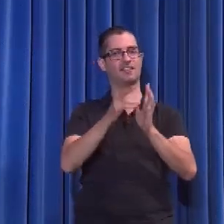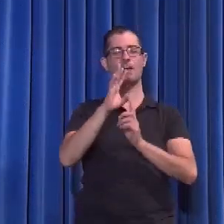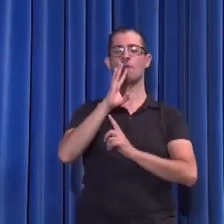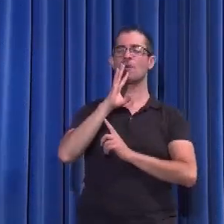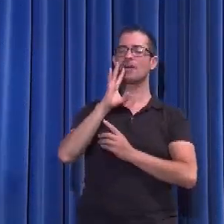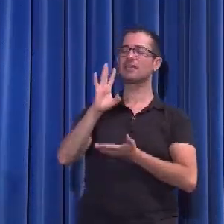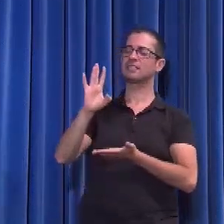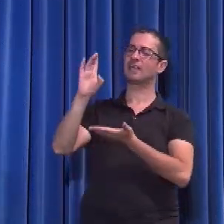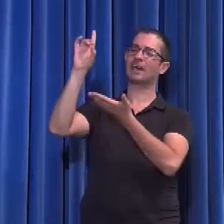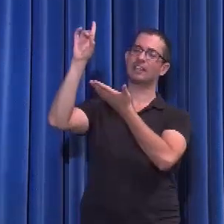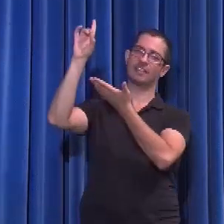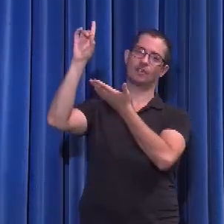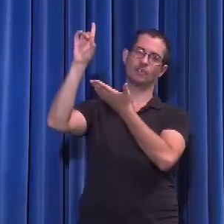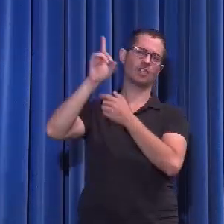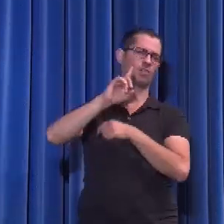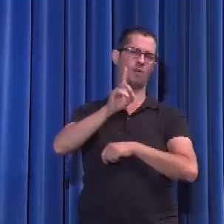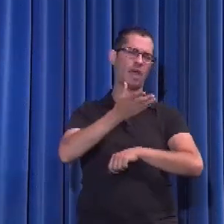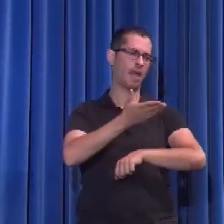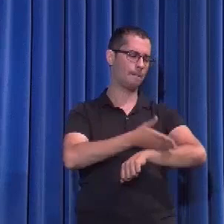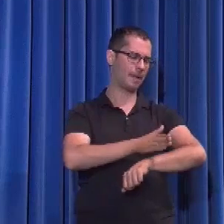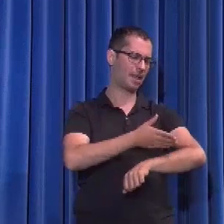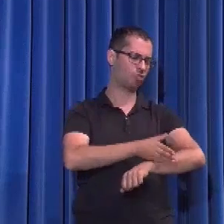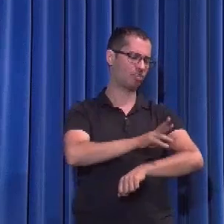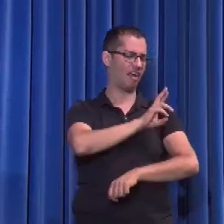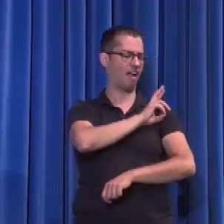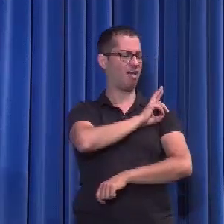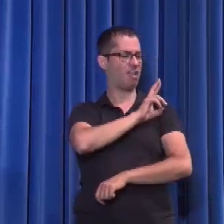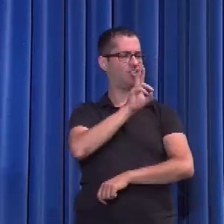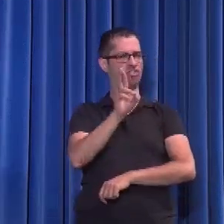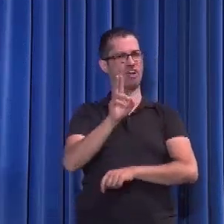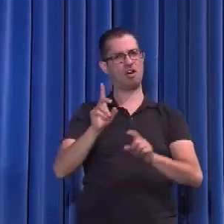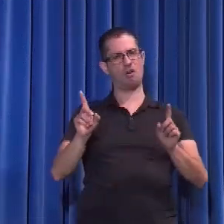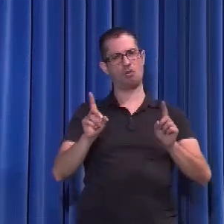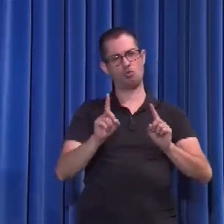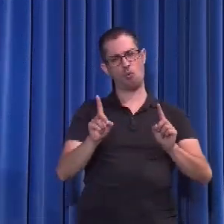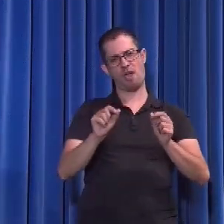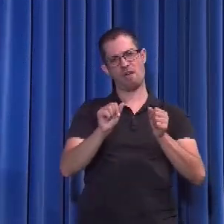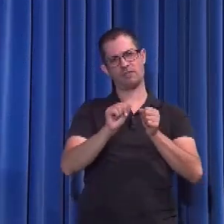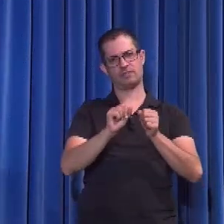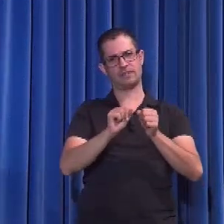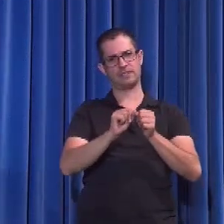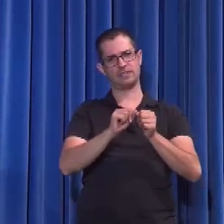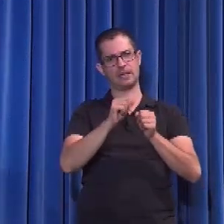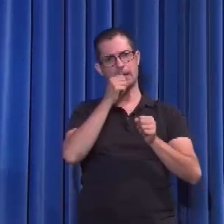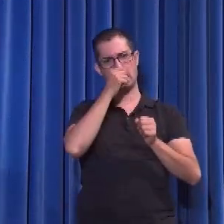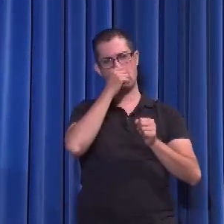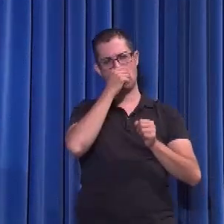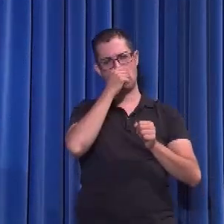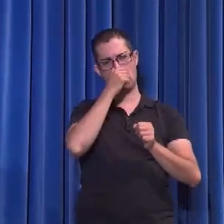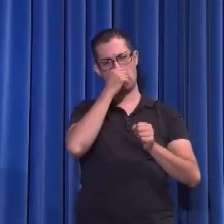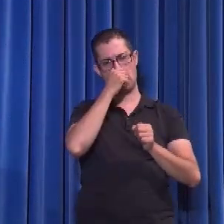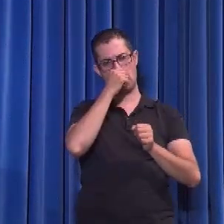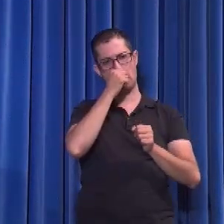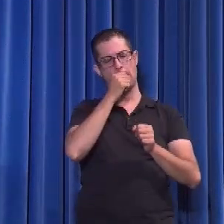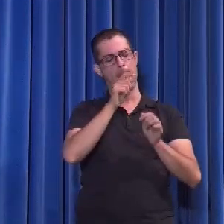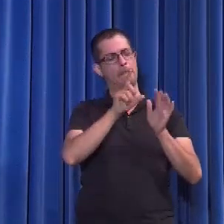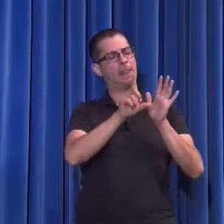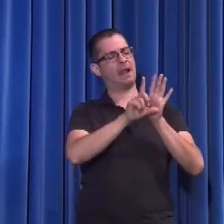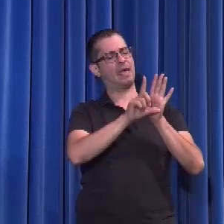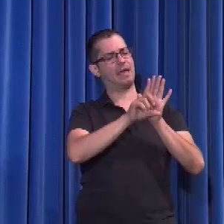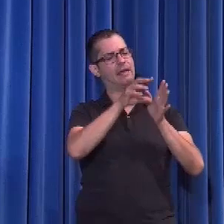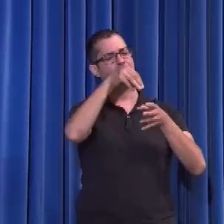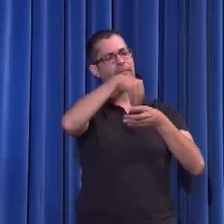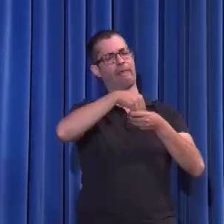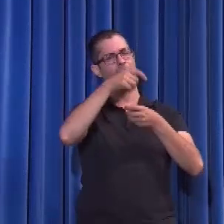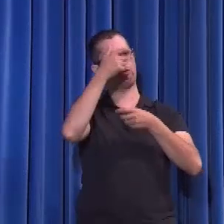Não é você praticar a religião, não é você ter dogmas na sua cabeça,